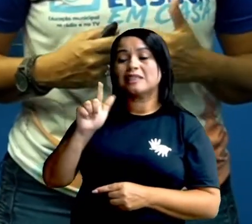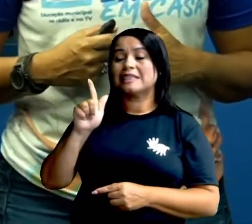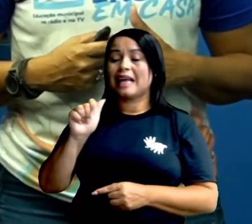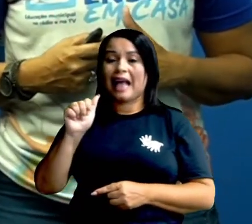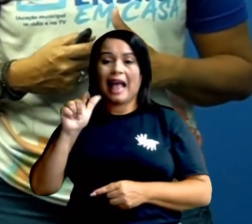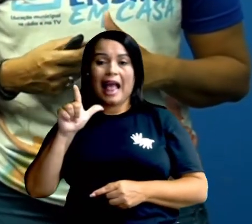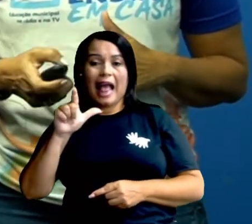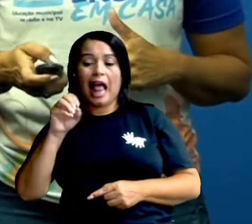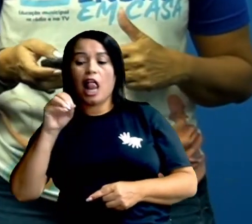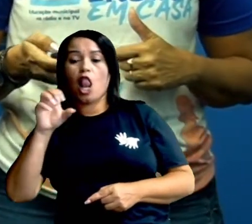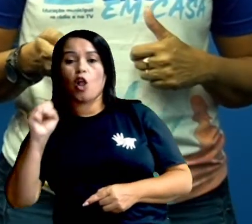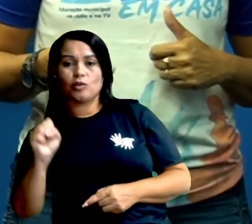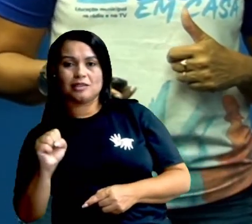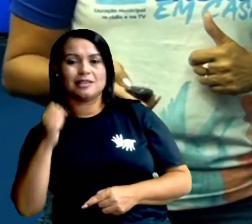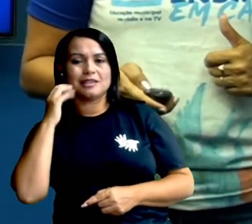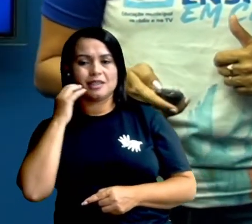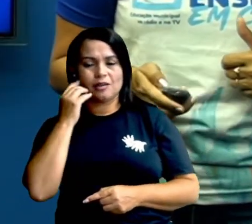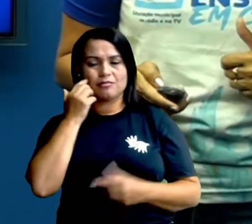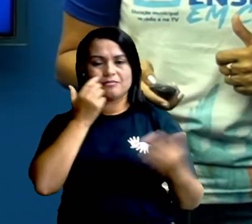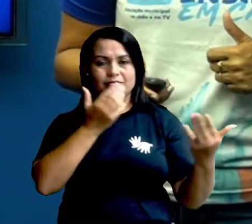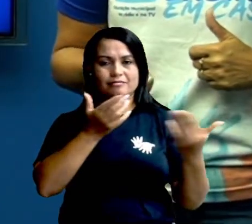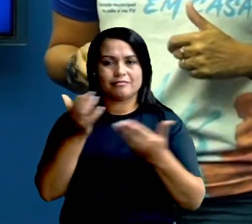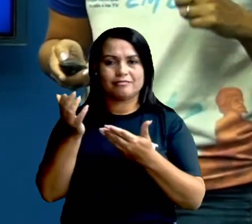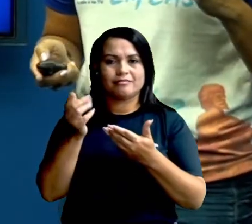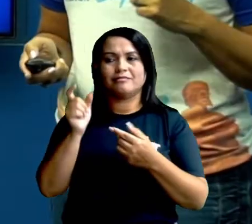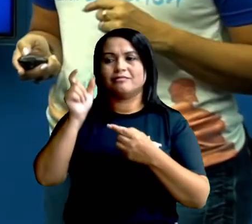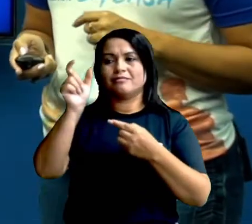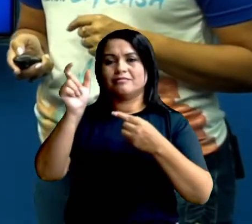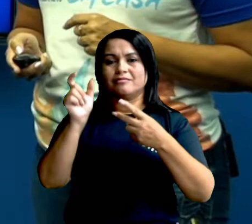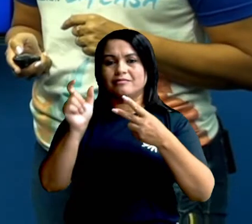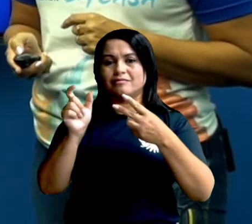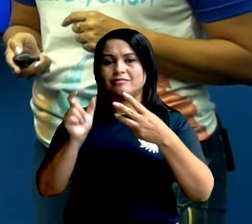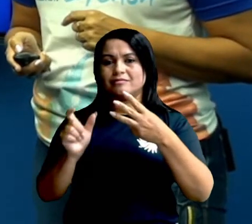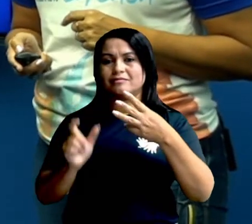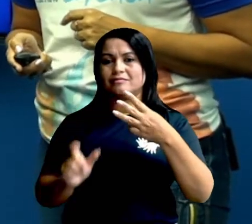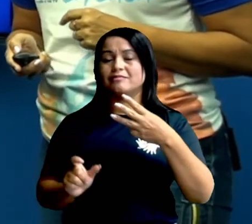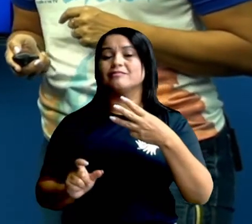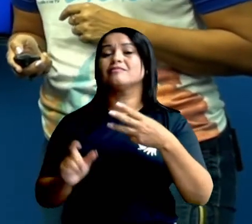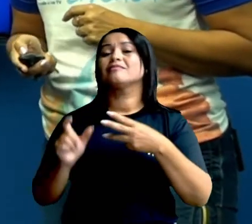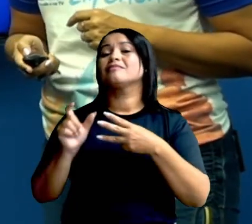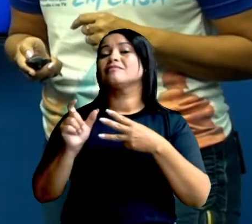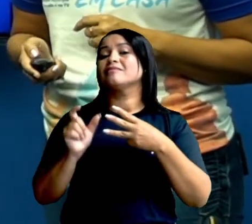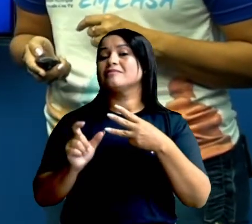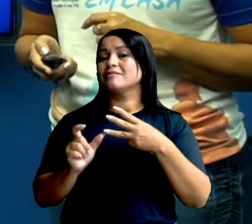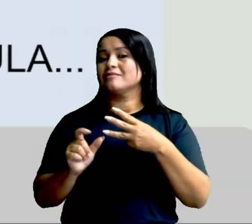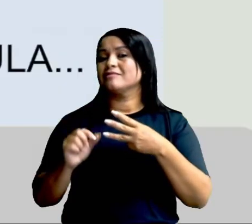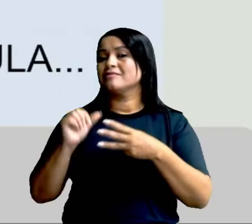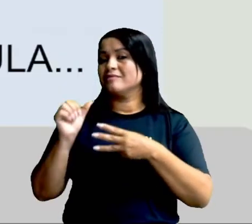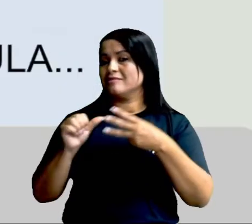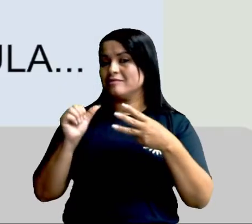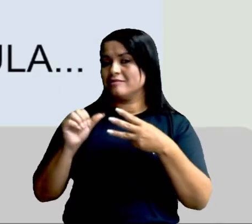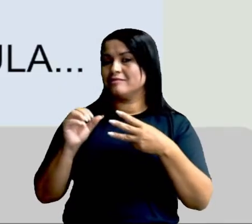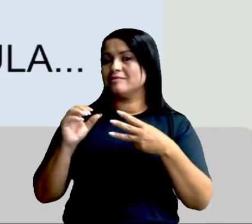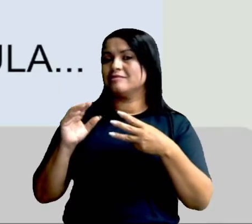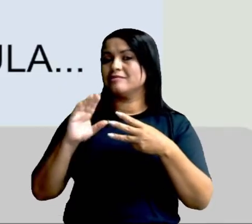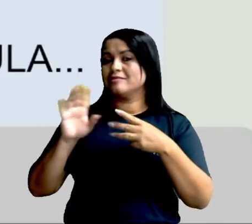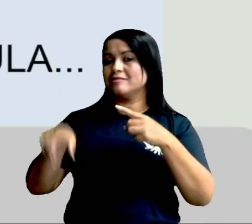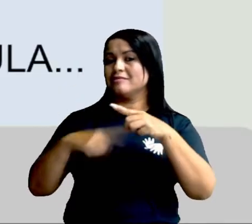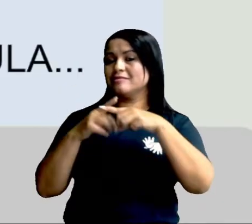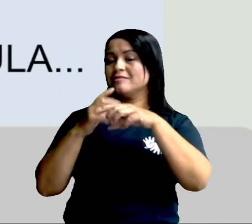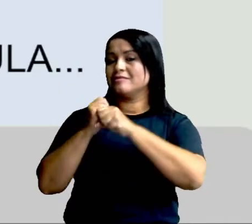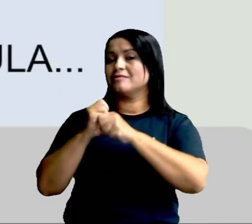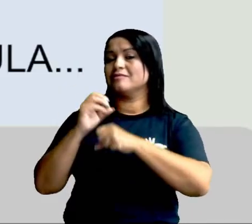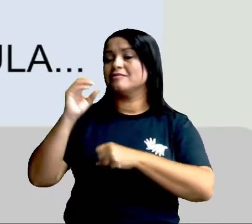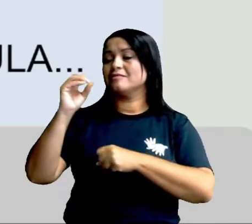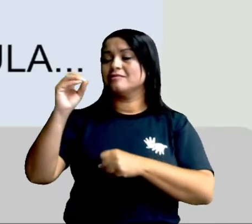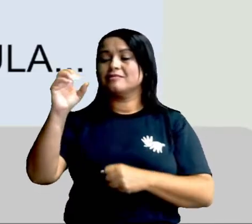passar a ser galos. Então, ó, eu tenho aqui ratinhos, gatos e galos. E aí